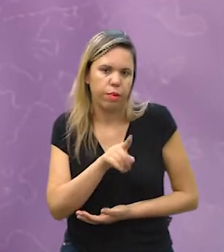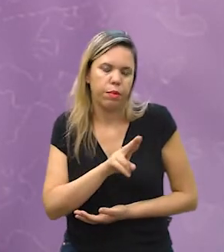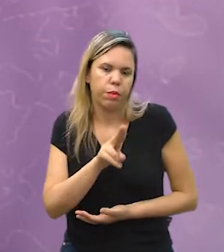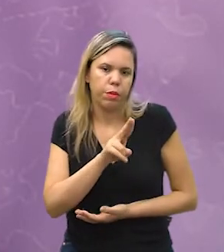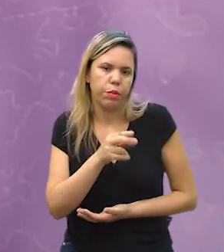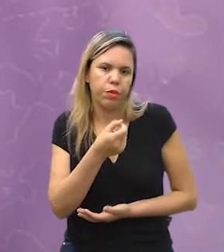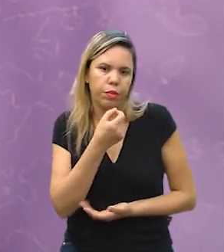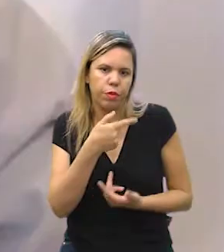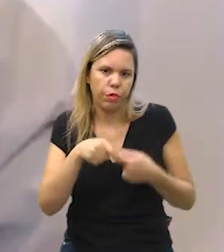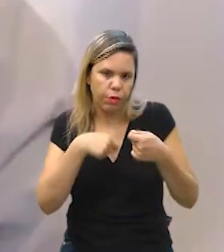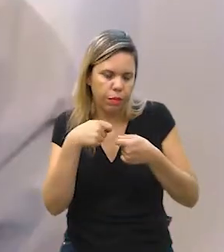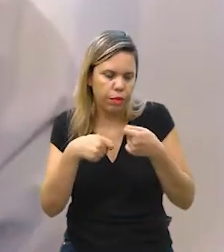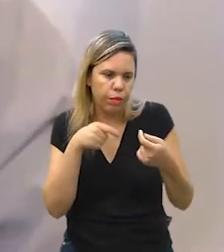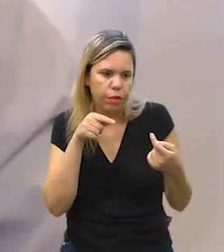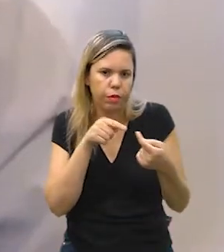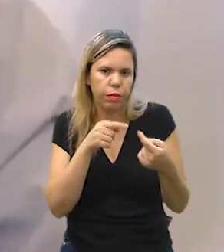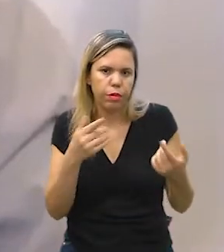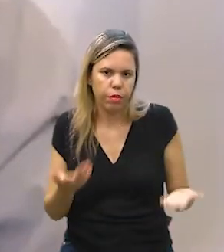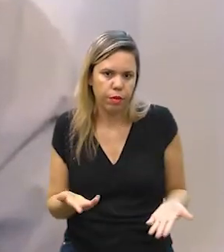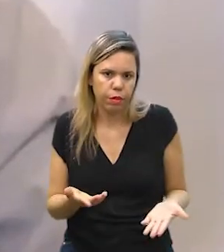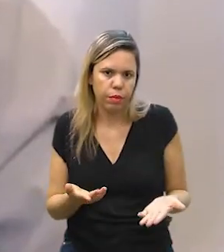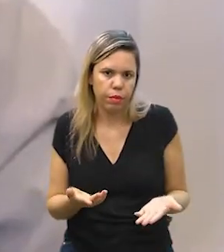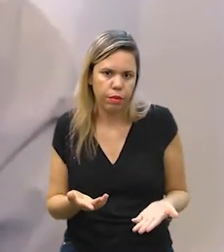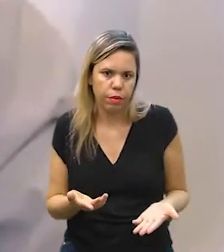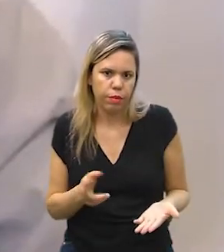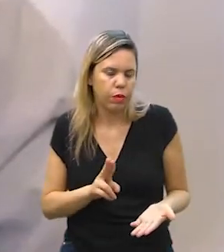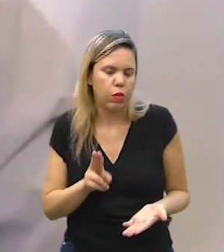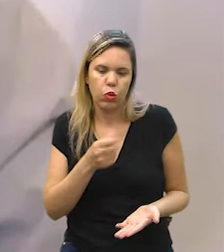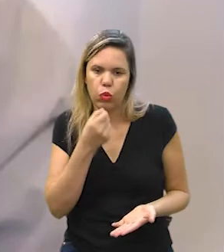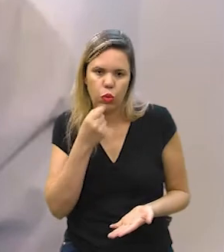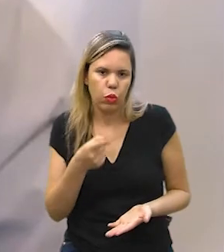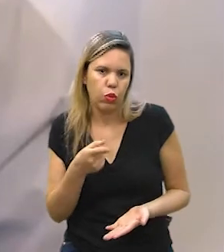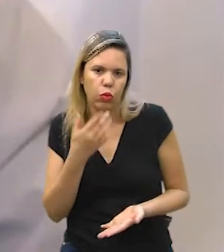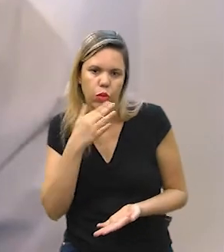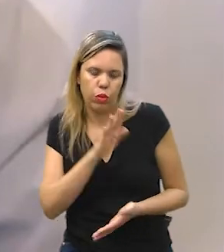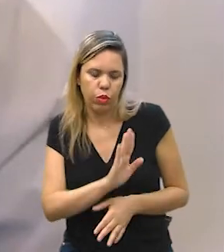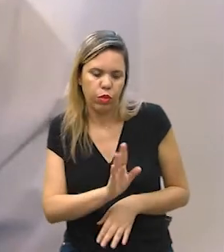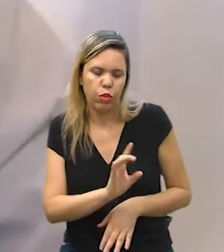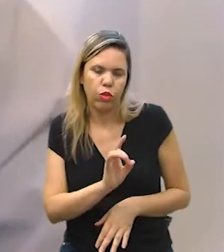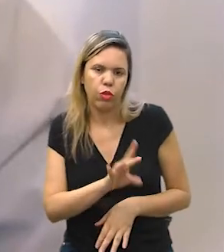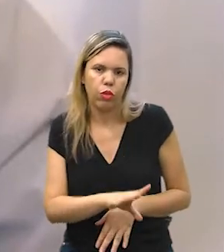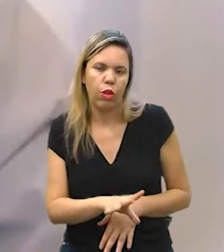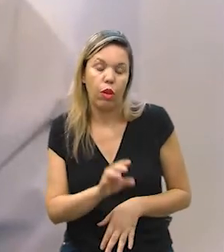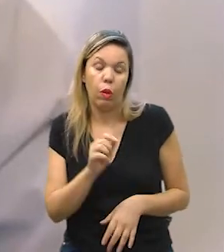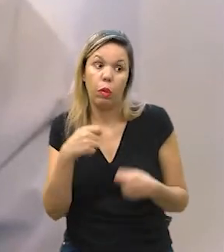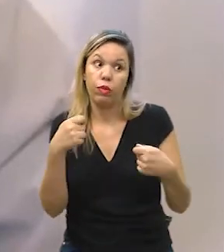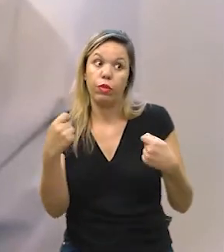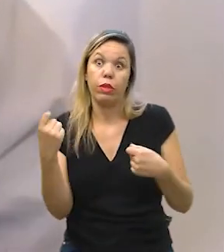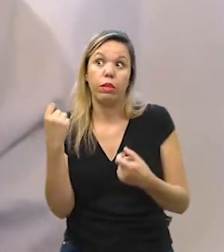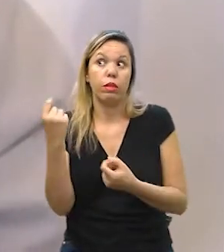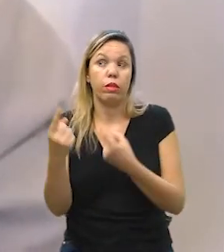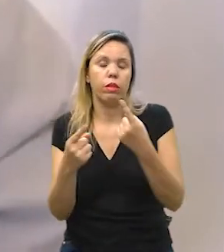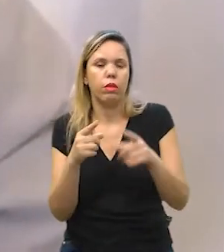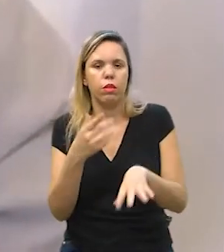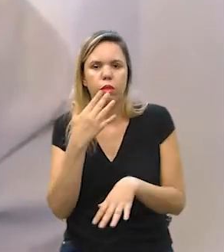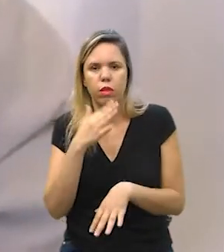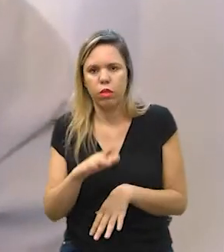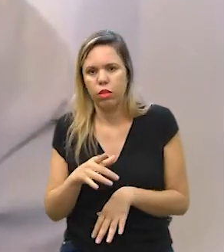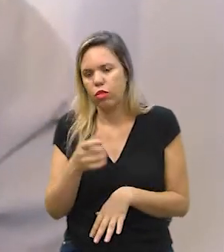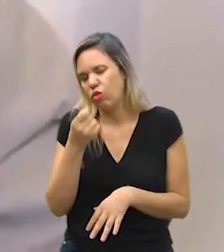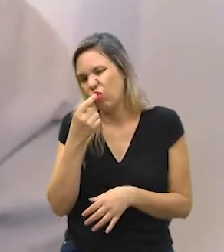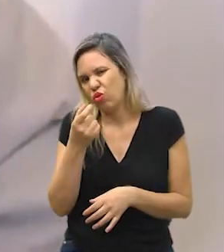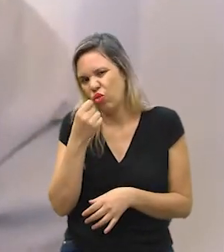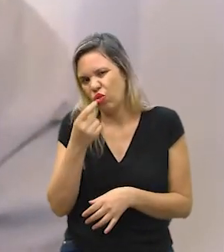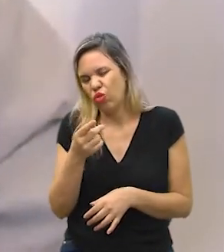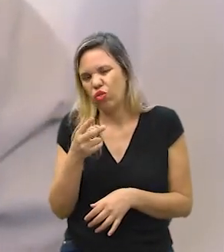de alimento que vai dar, procurar não usar medicamentos na criança só quando for absolutamente necessário. Criança que toma antibiótico,